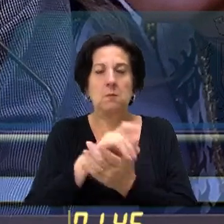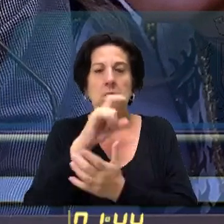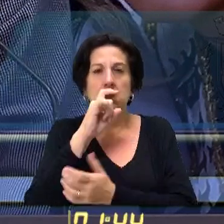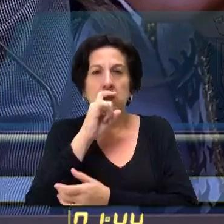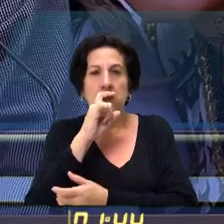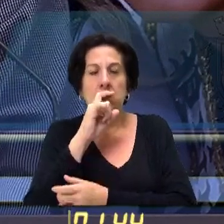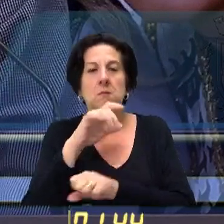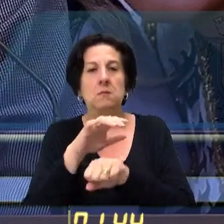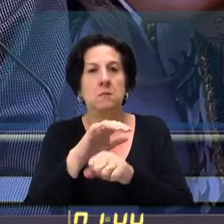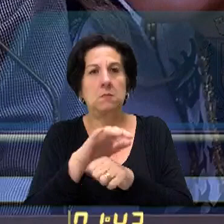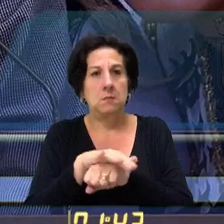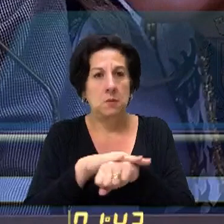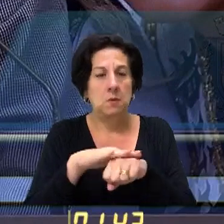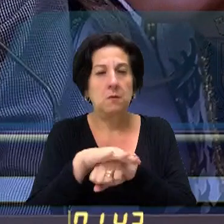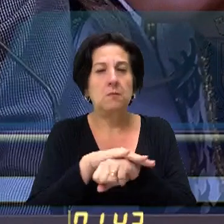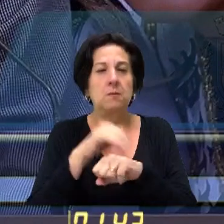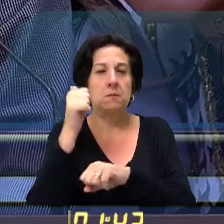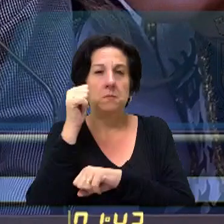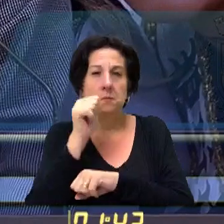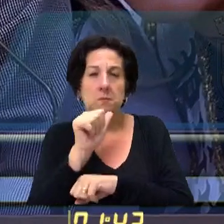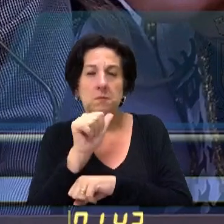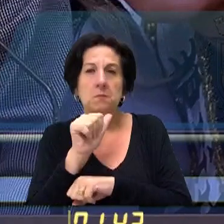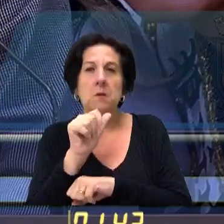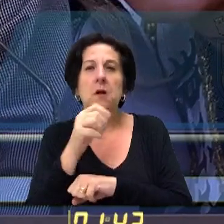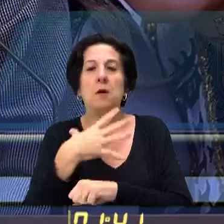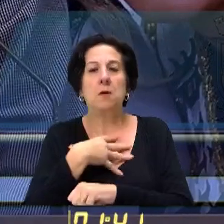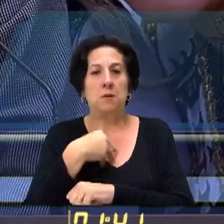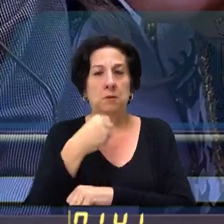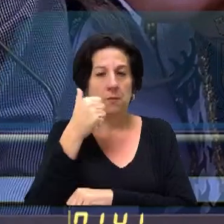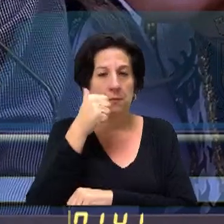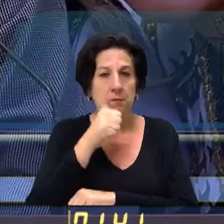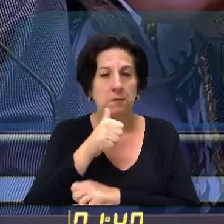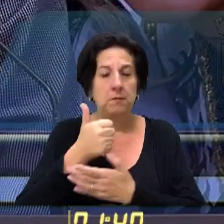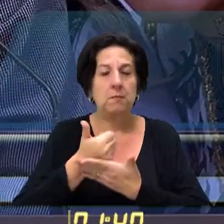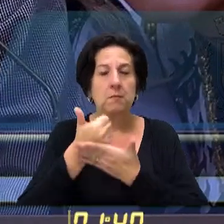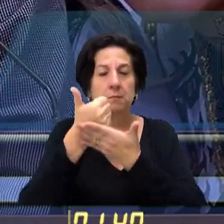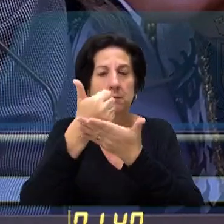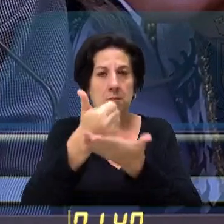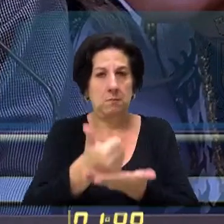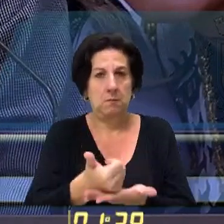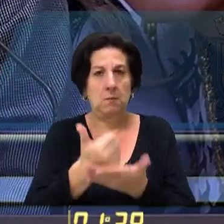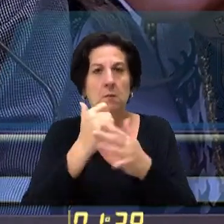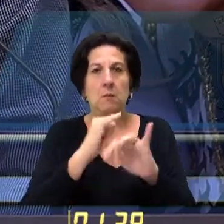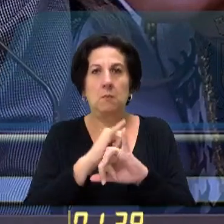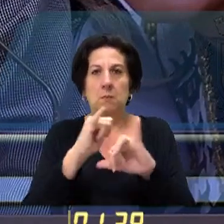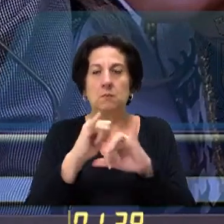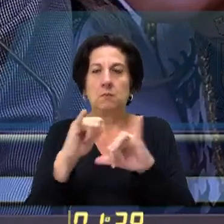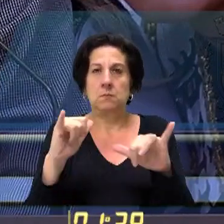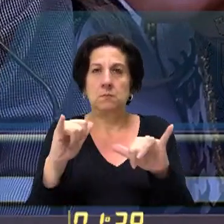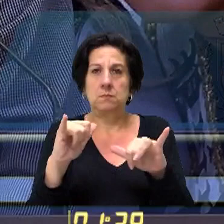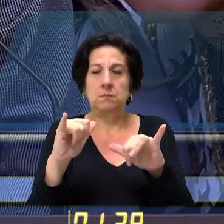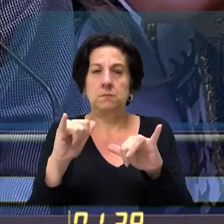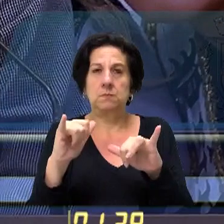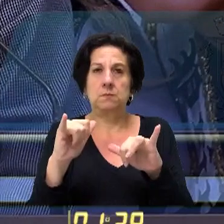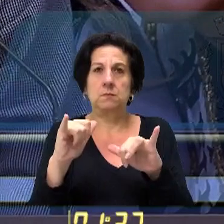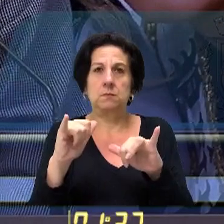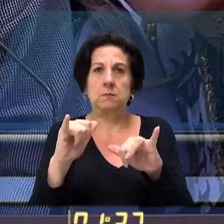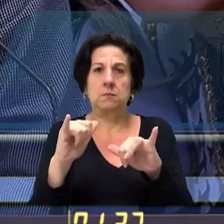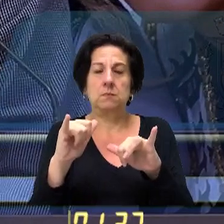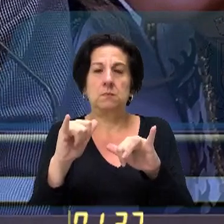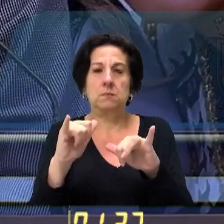pais, converse com as mulheres, com as filhas e apoie essa campanha.